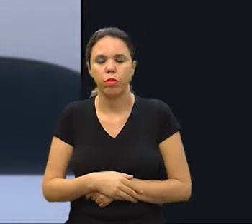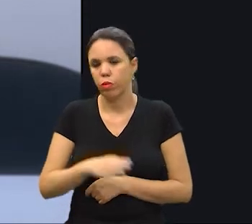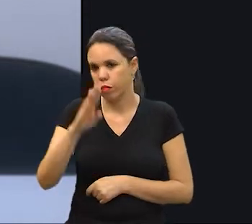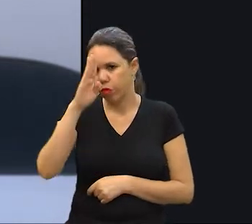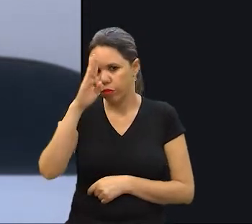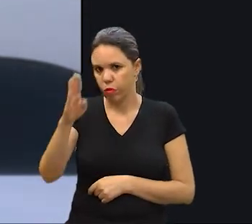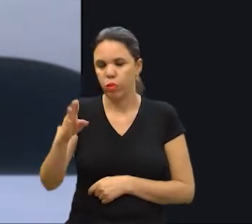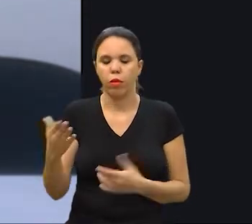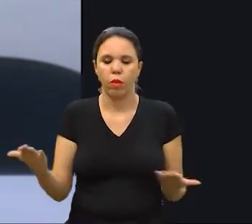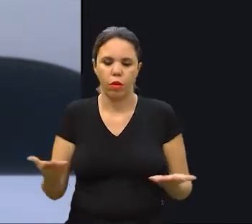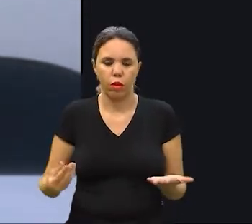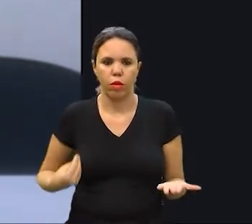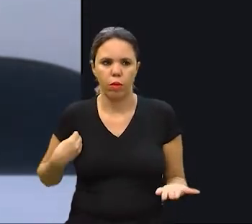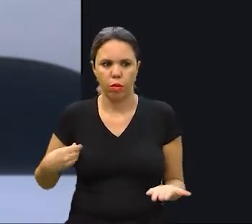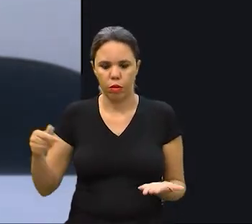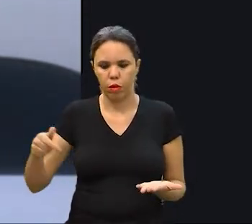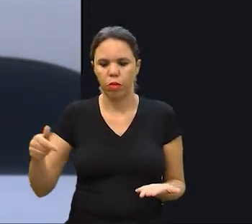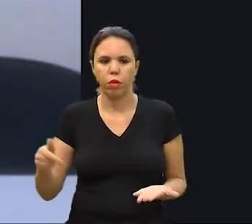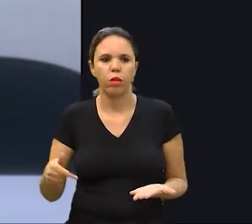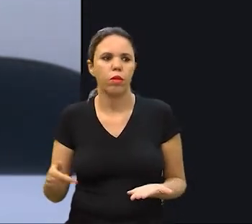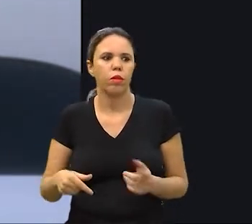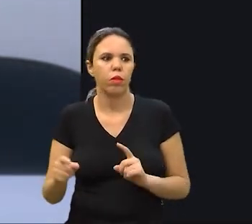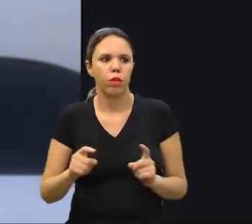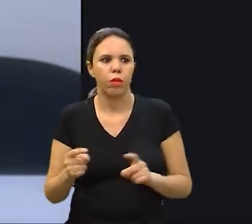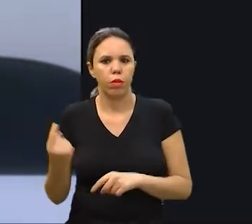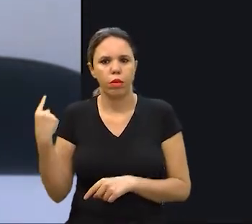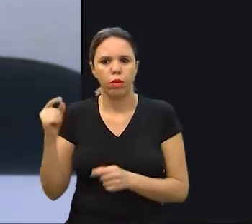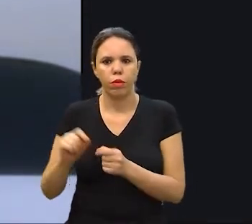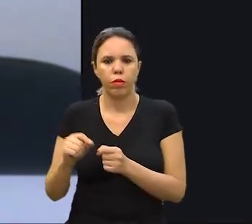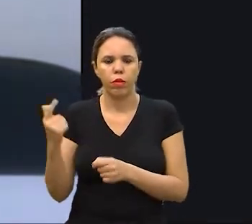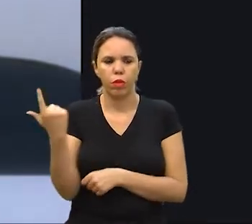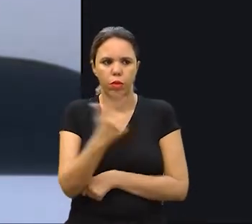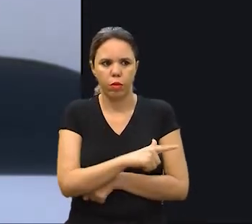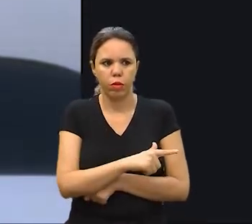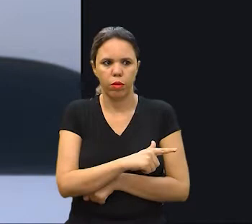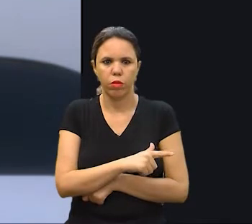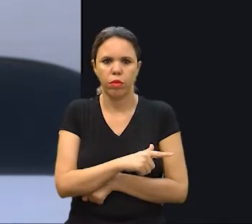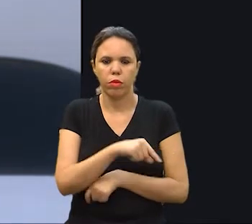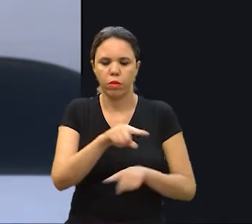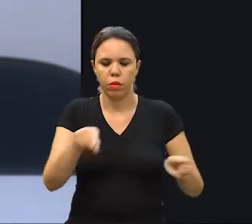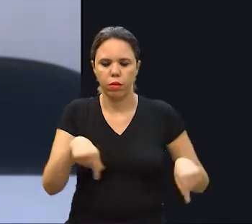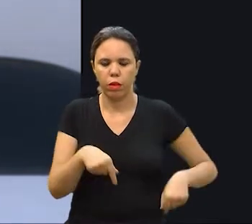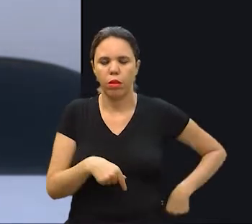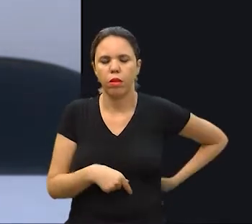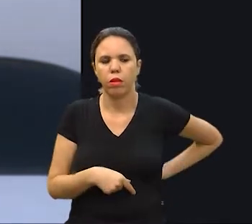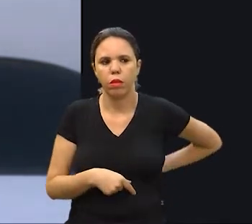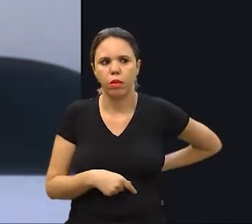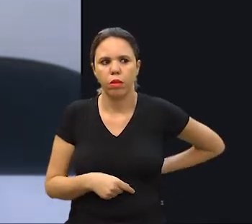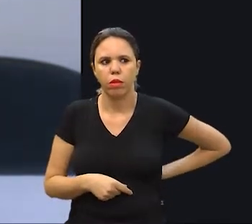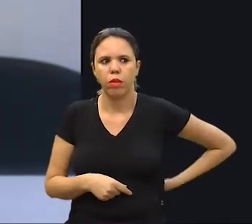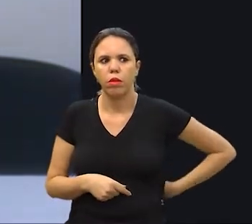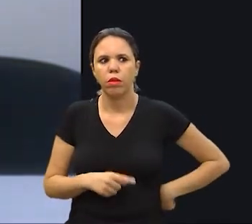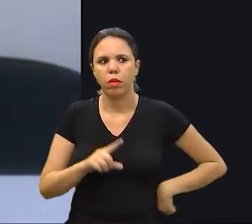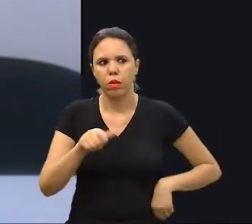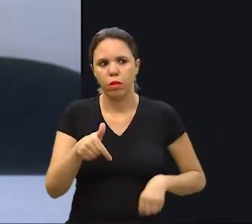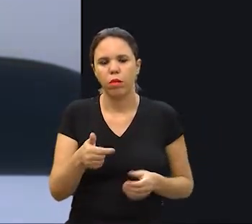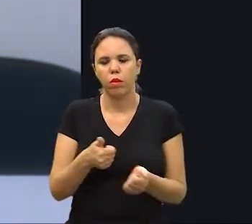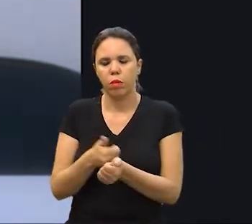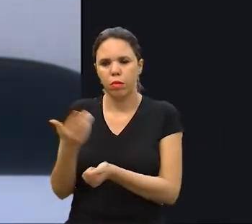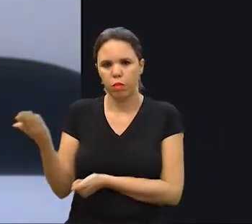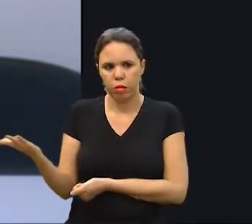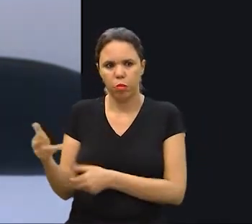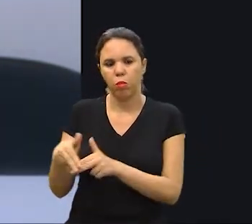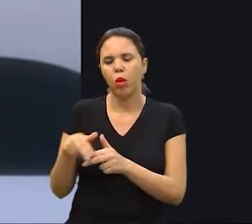E, principalmente, estou agora interrompendo uma reunião, eles estão fazendo uma reunião em outra sala, logo depois do